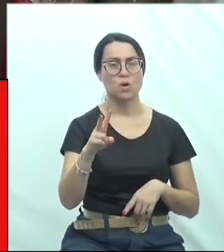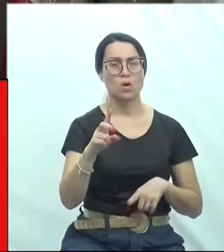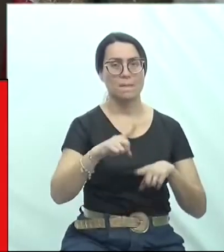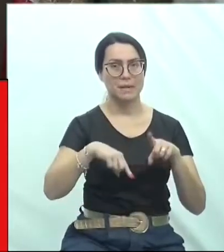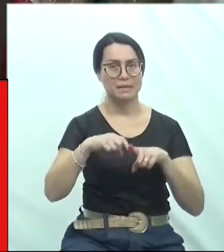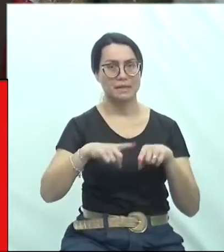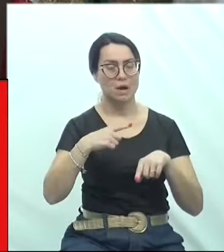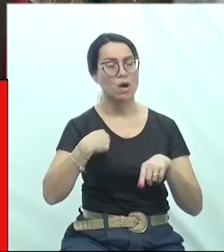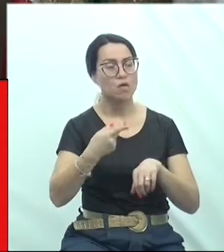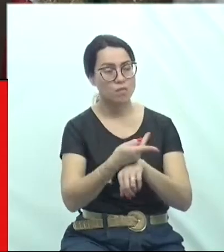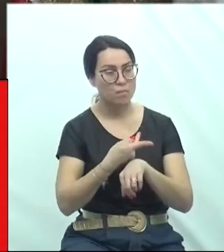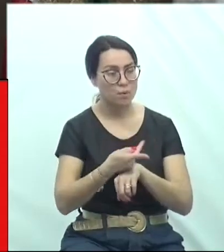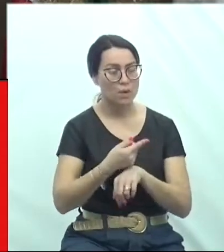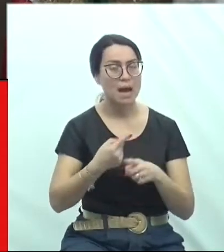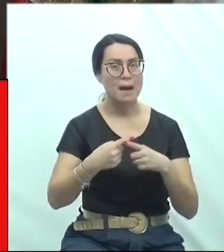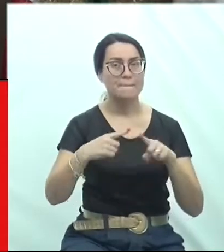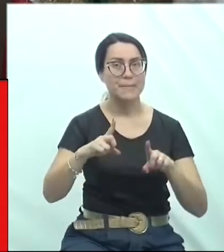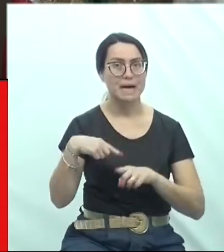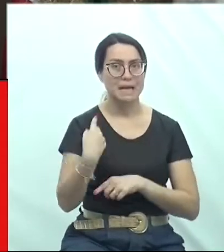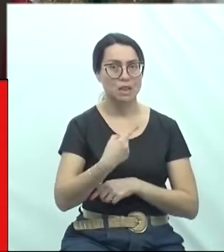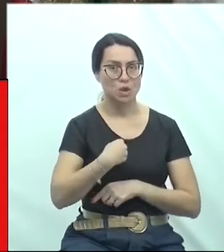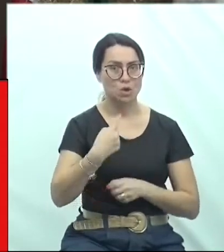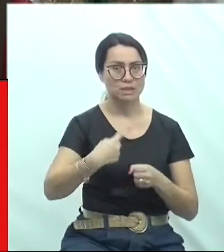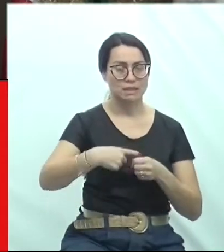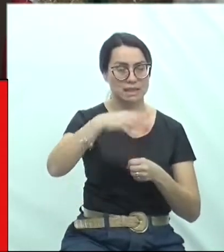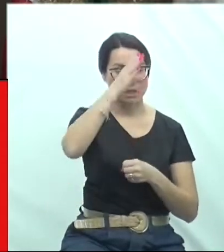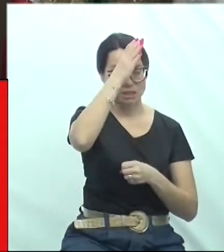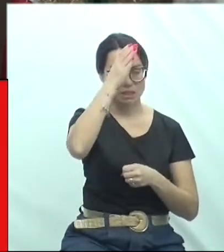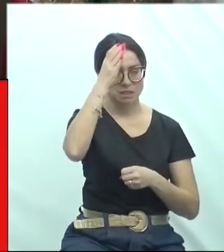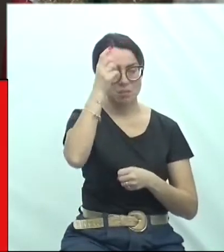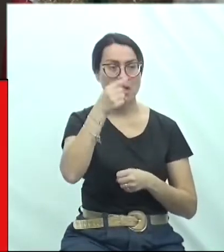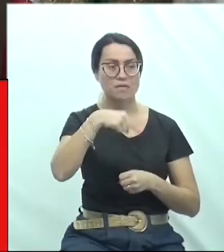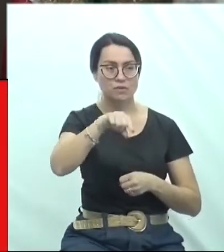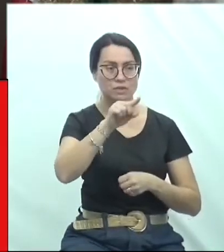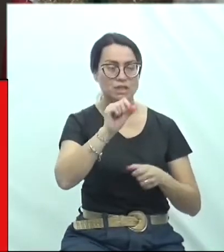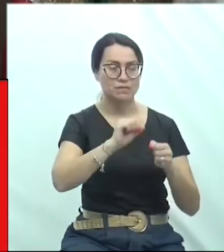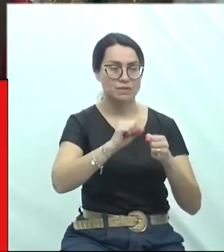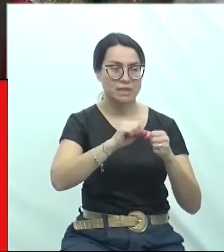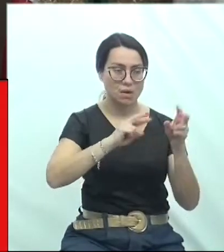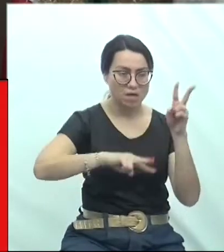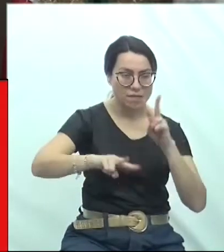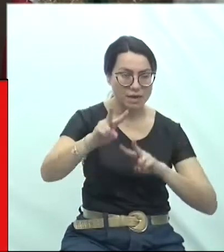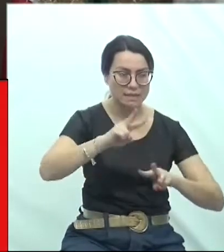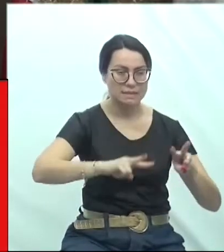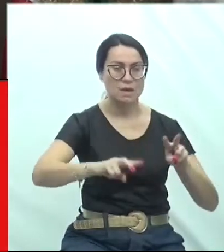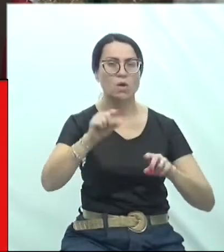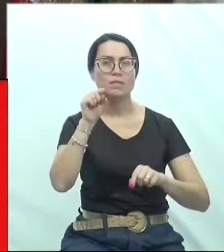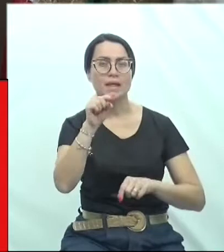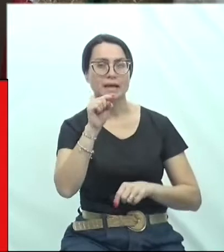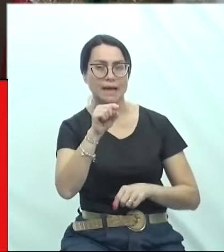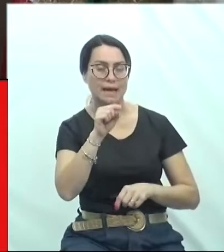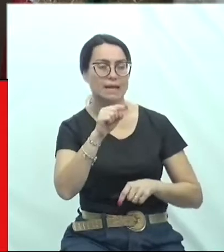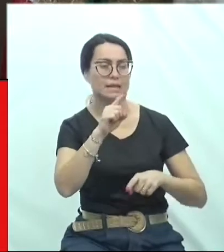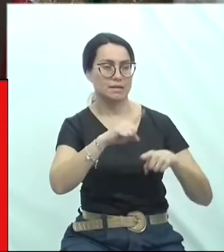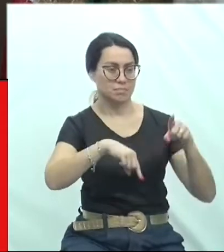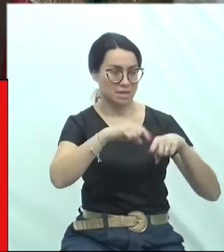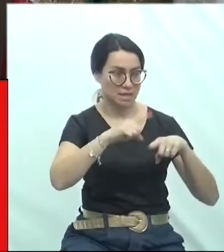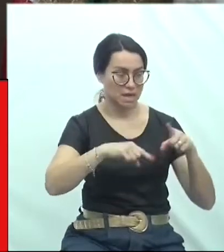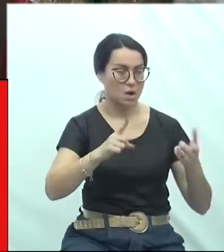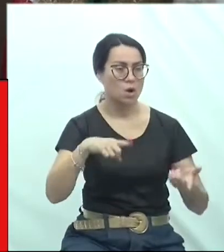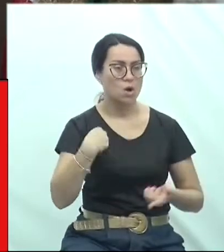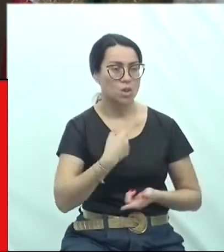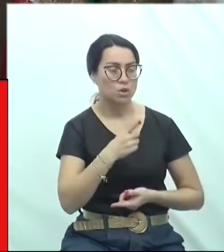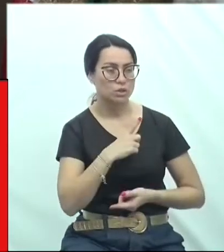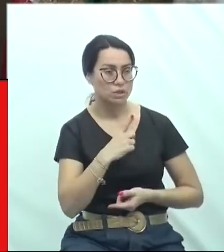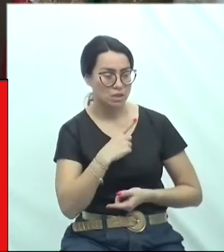nós, no município de Criciúma, talvez vocês até fizeram análise, foi dessa peça, nós temos, eu vou mostrar agora, nós temos uma empresa